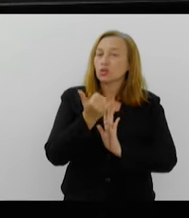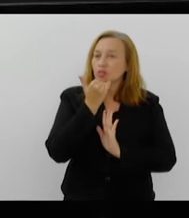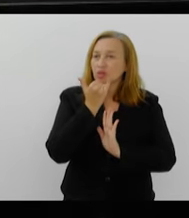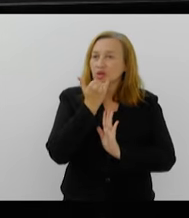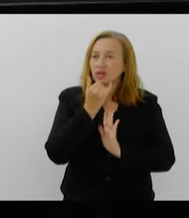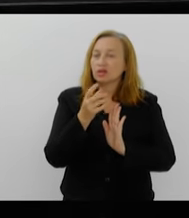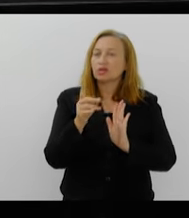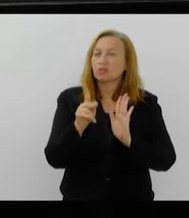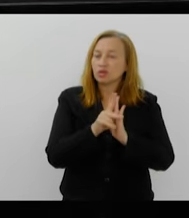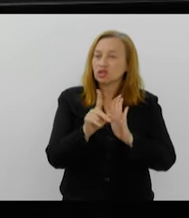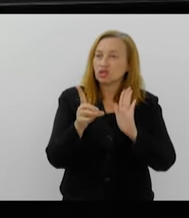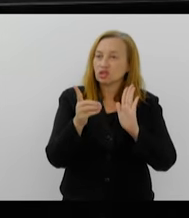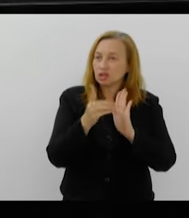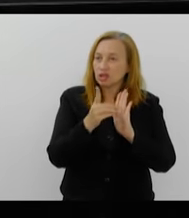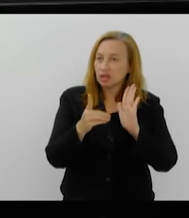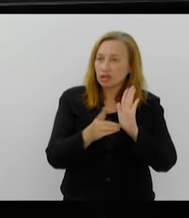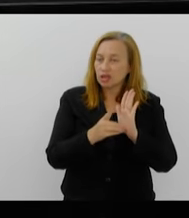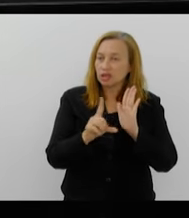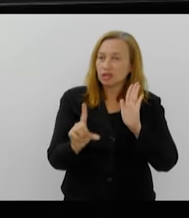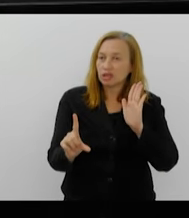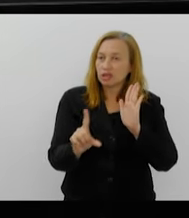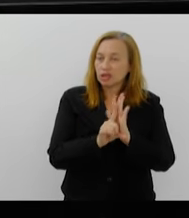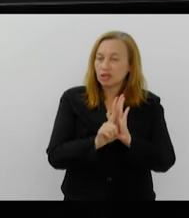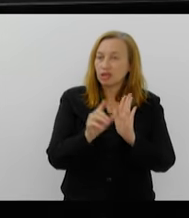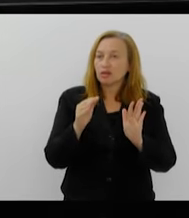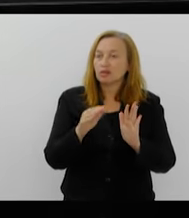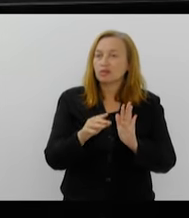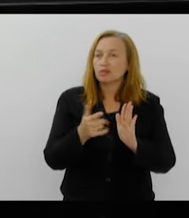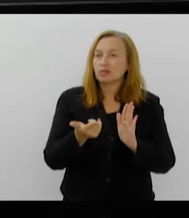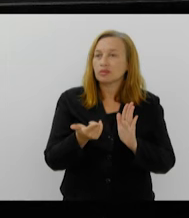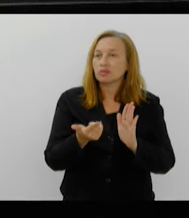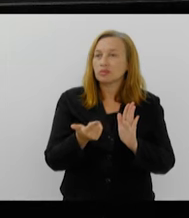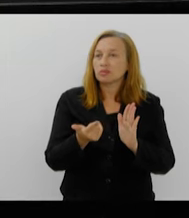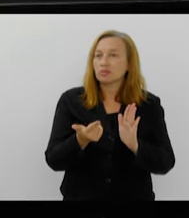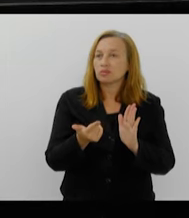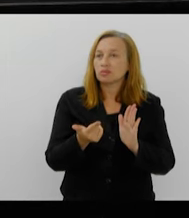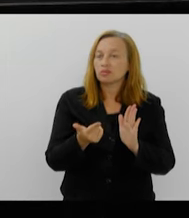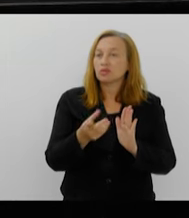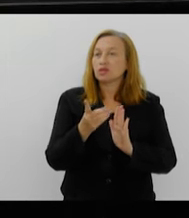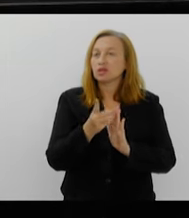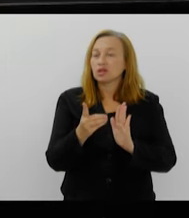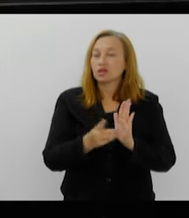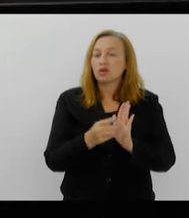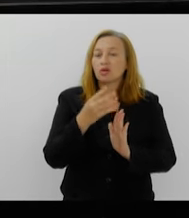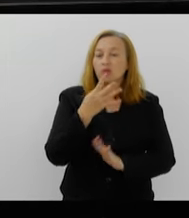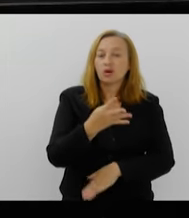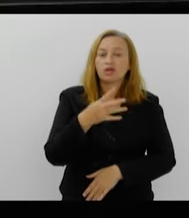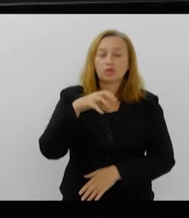projeto de decreto legislativo para tornar sem efeito os decretos